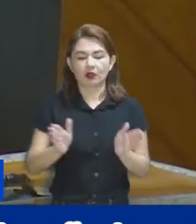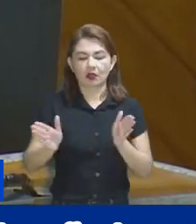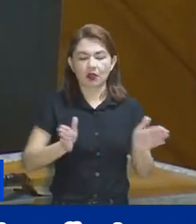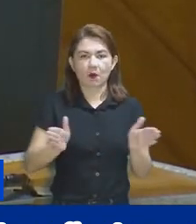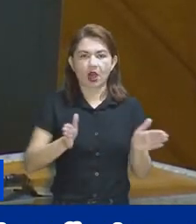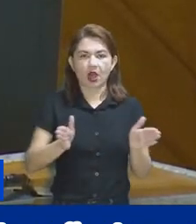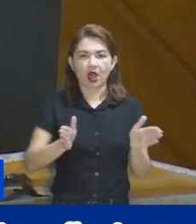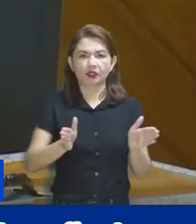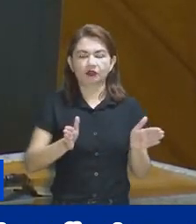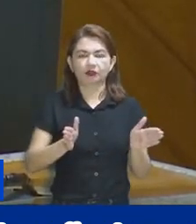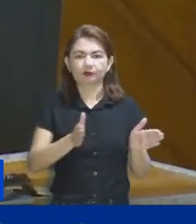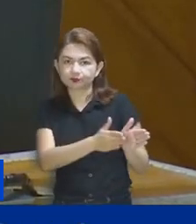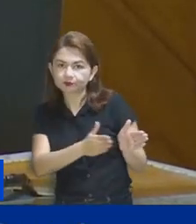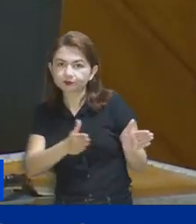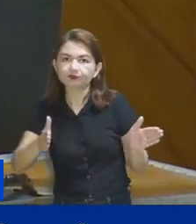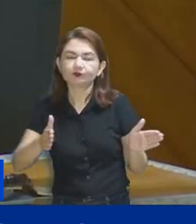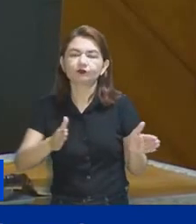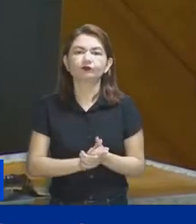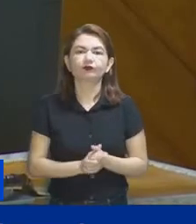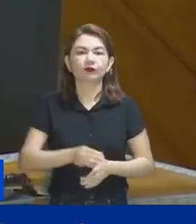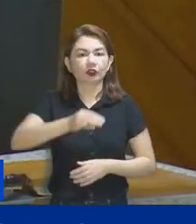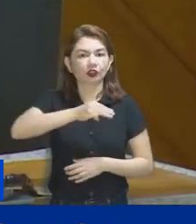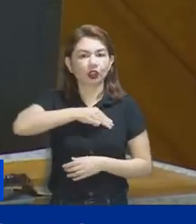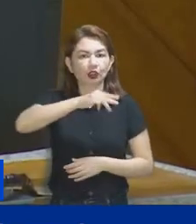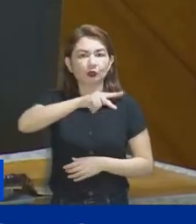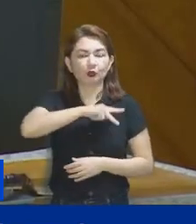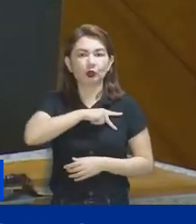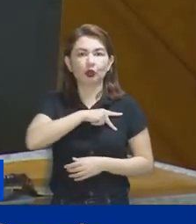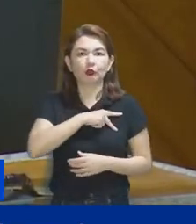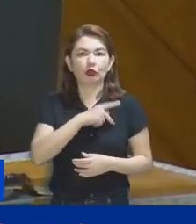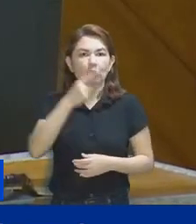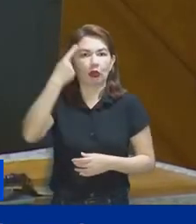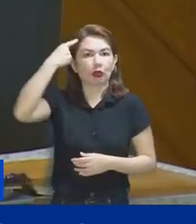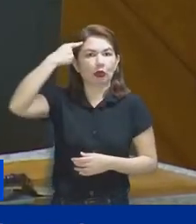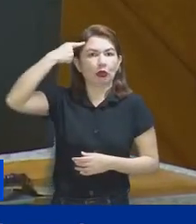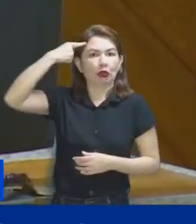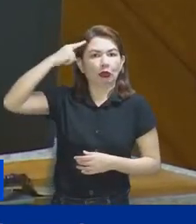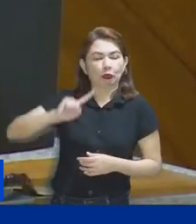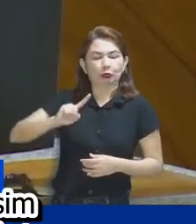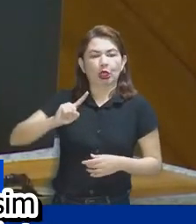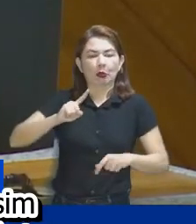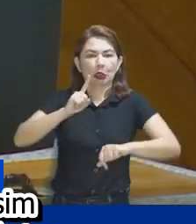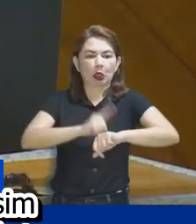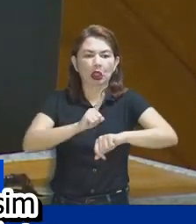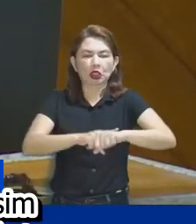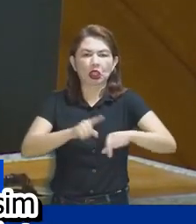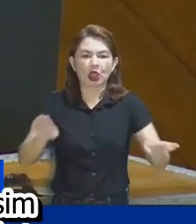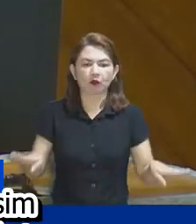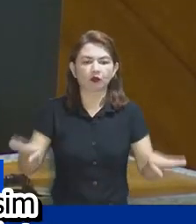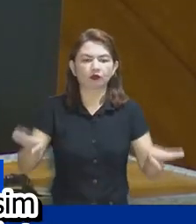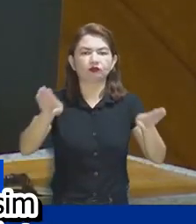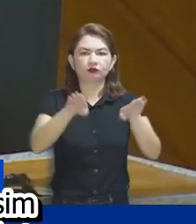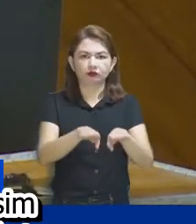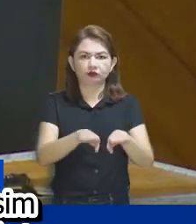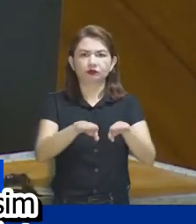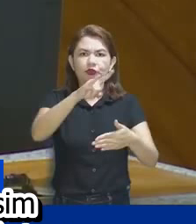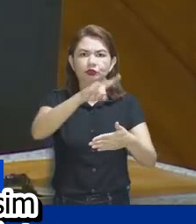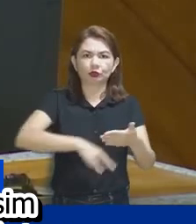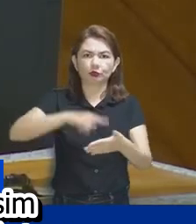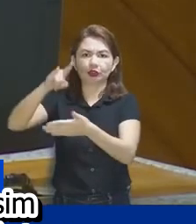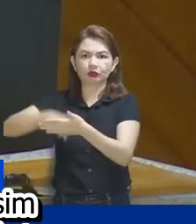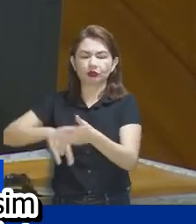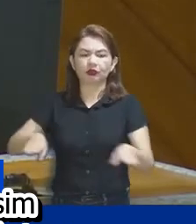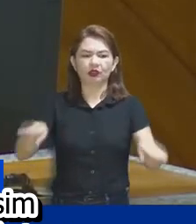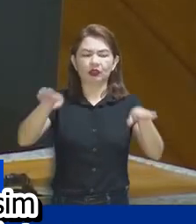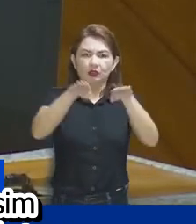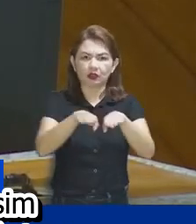às partes, sob a alegação de que o Ministério Público não foi intimado concomitantemente com os demais no Diário Judicial